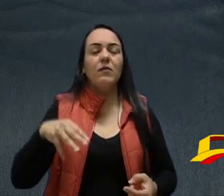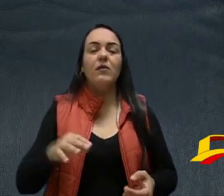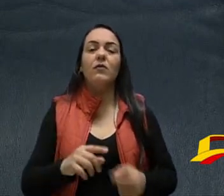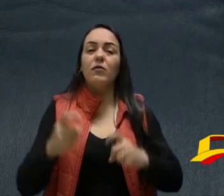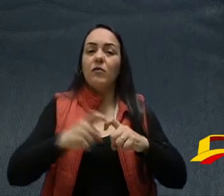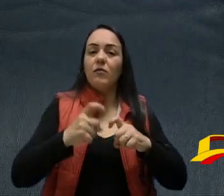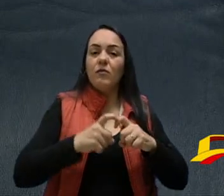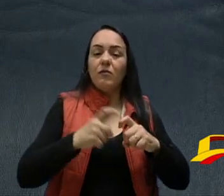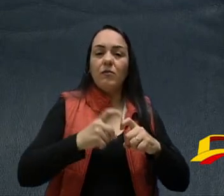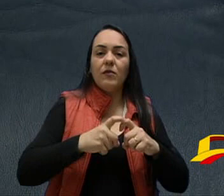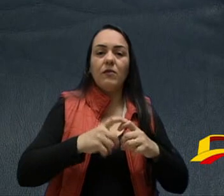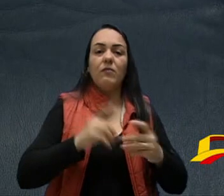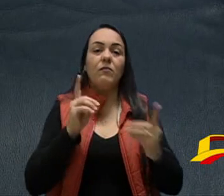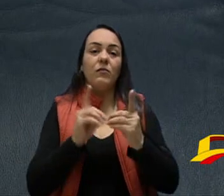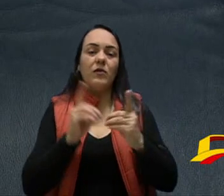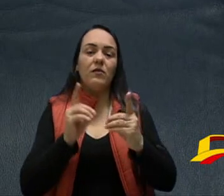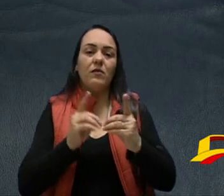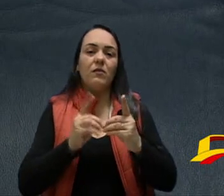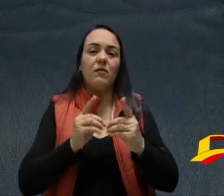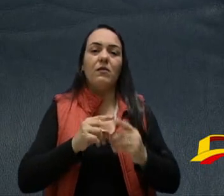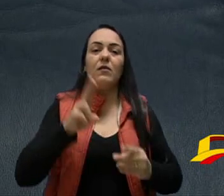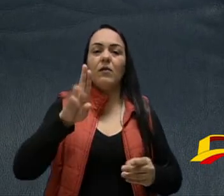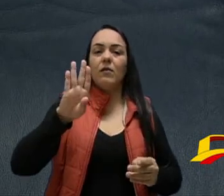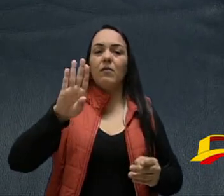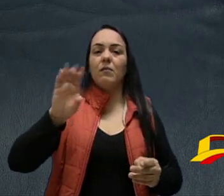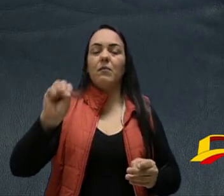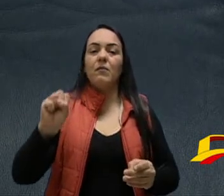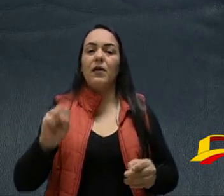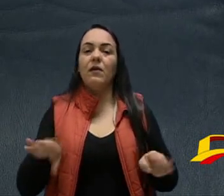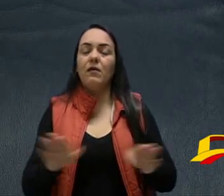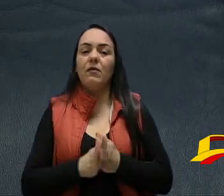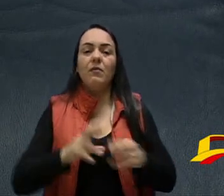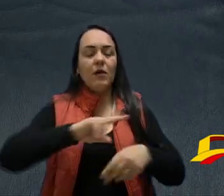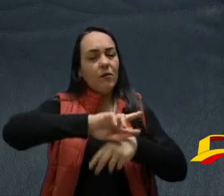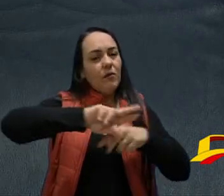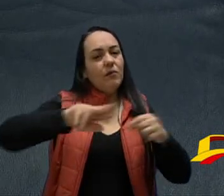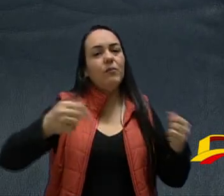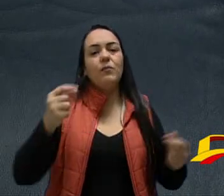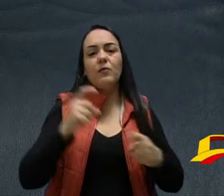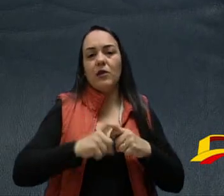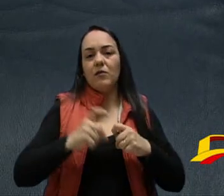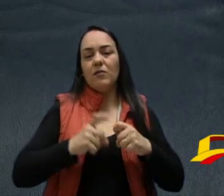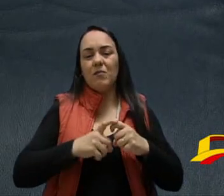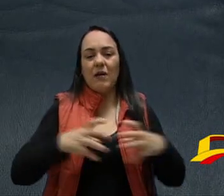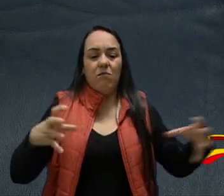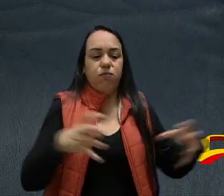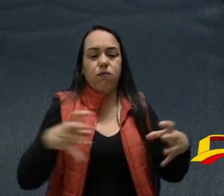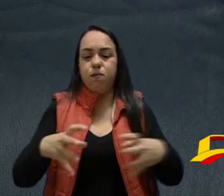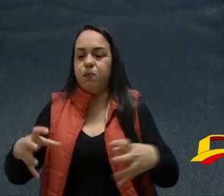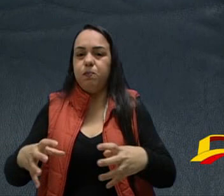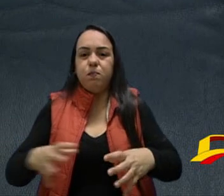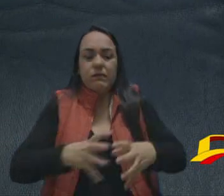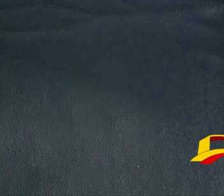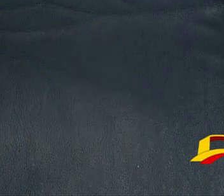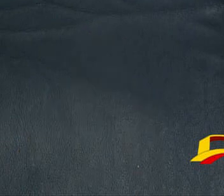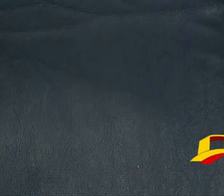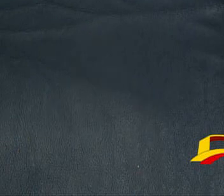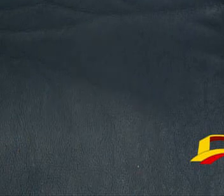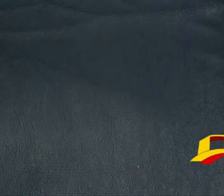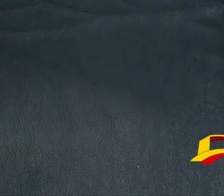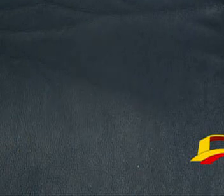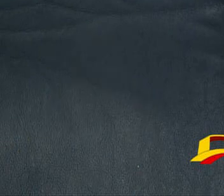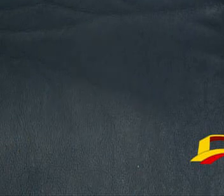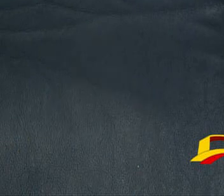gente diminuir o movimento dentro da unidade para não correr o risco se vários médicos estão atendendo mesmo horário a gente super não tá uma recepção por exemplo né